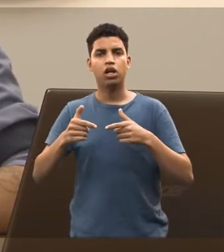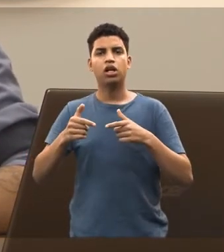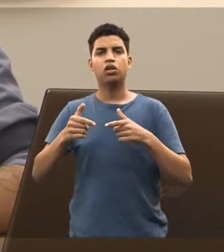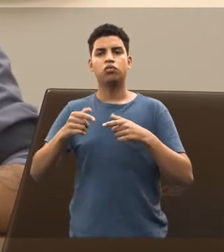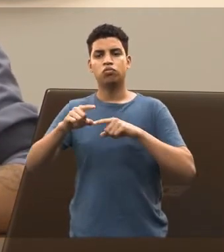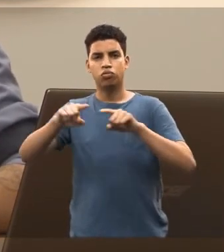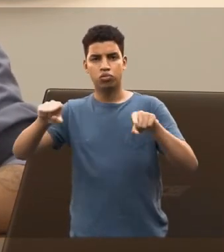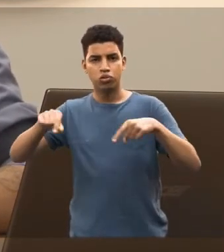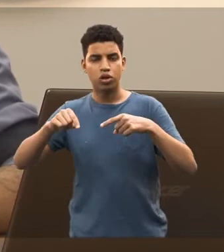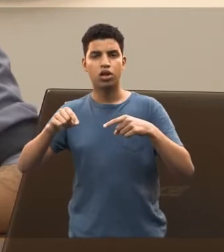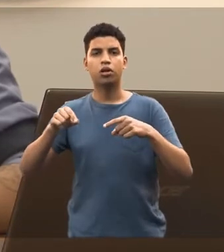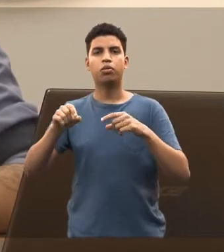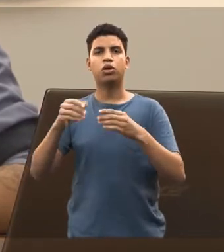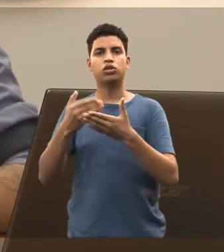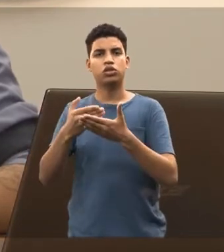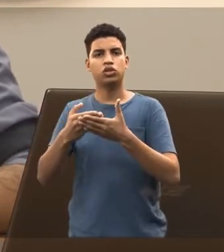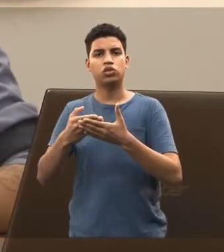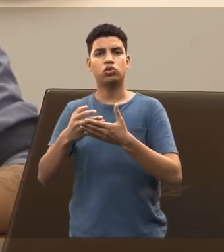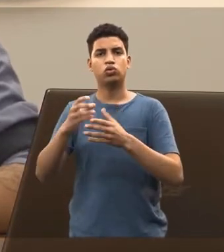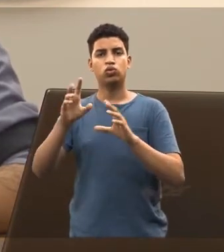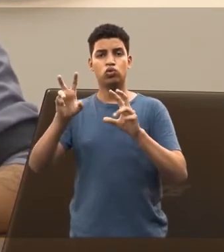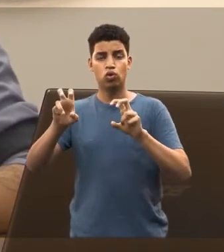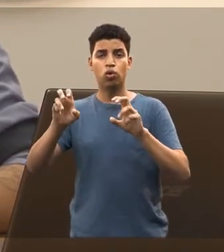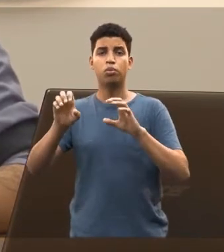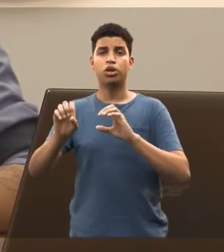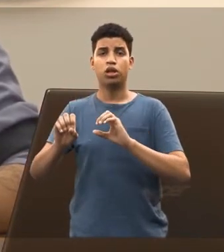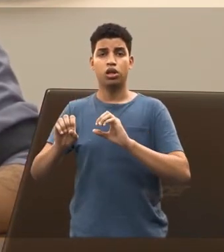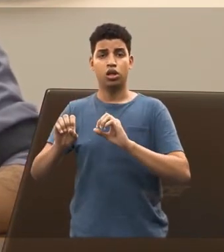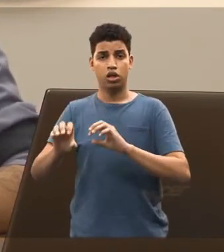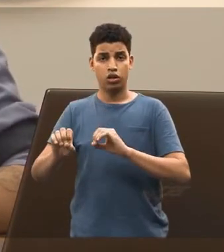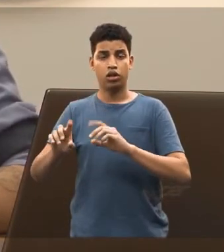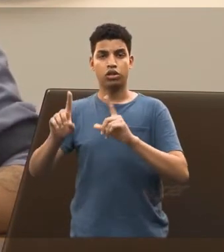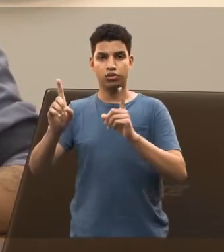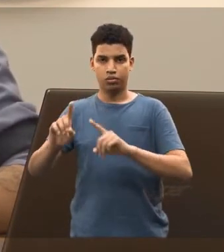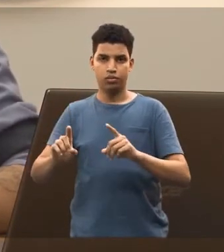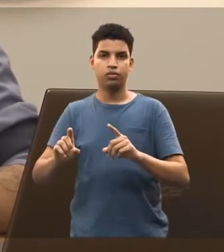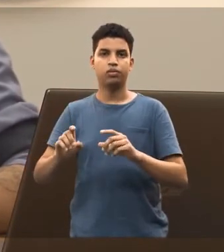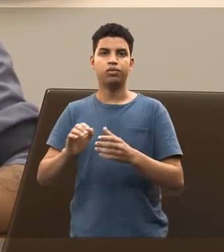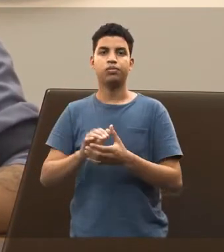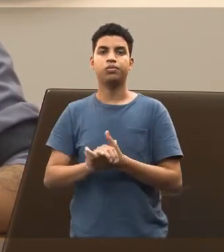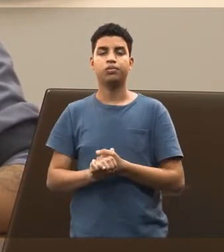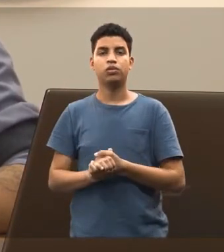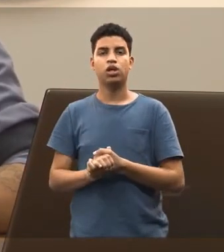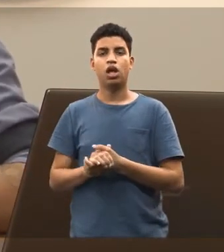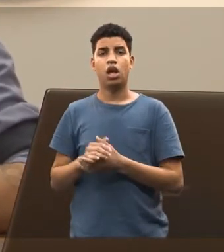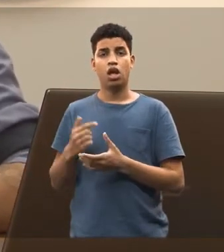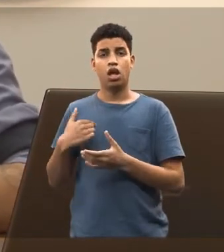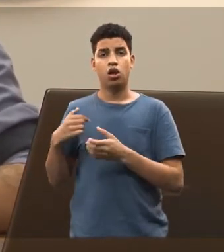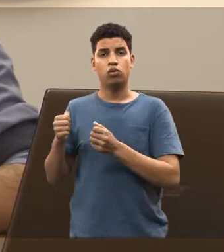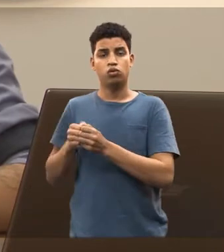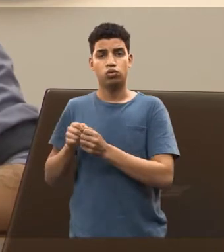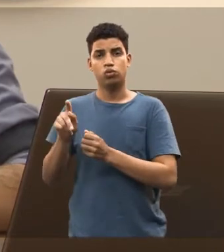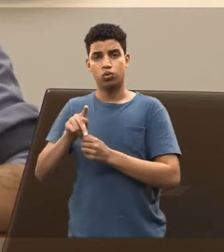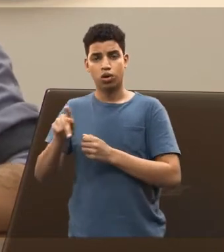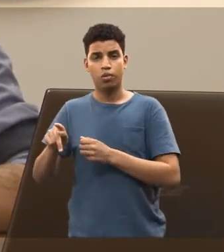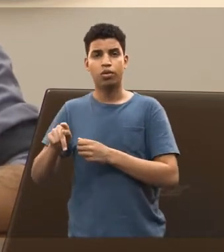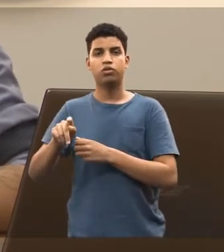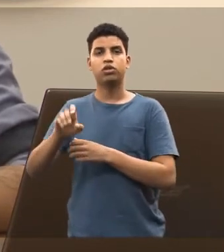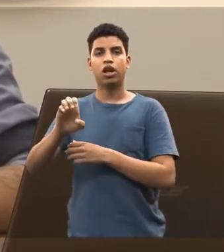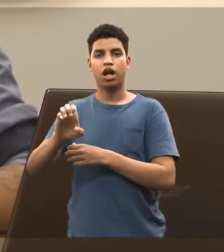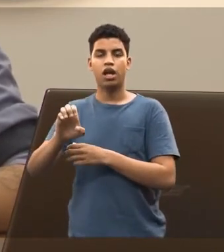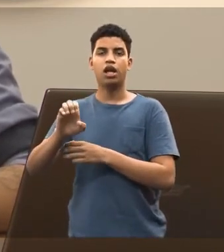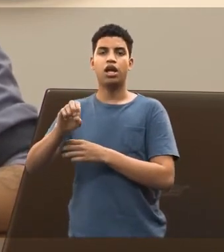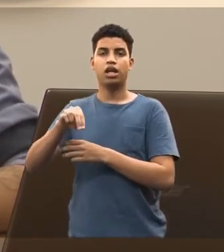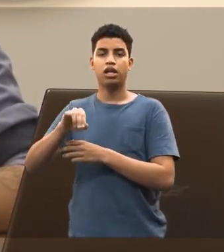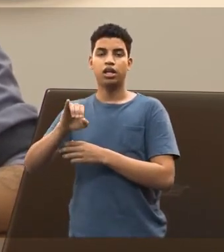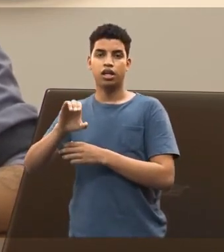trabalha no laboratório de estudos sobre deficiência e educação, que eu divido esse laboratório com a